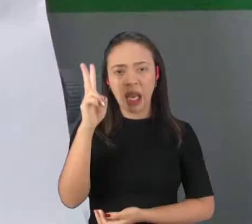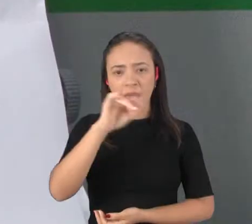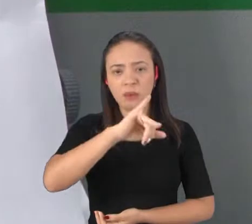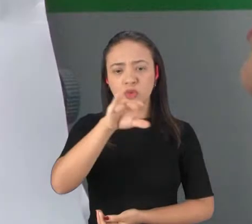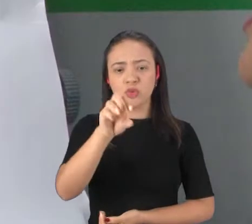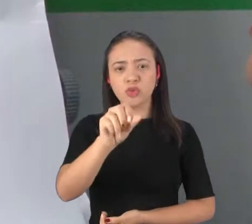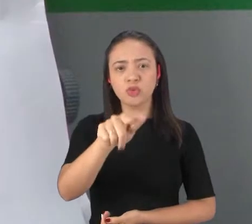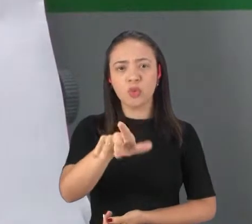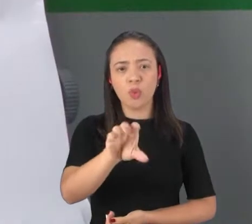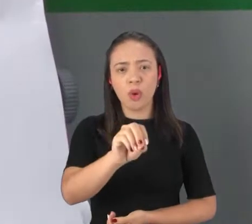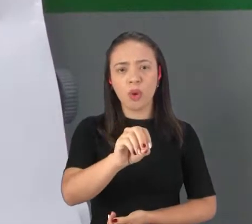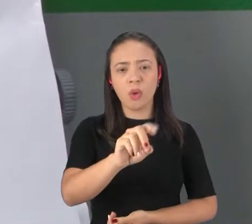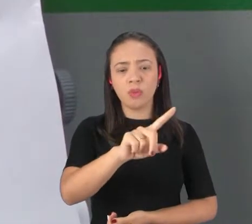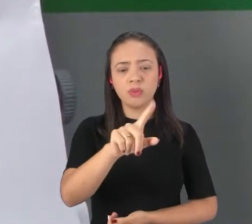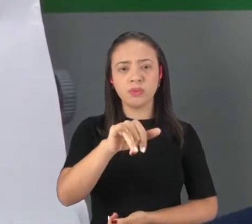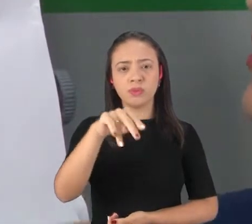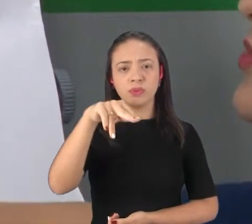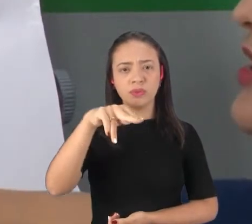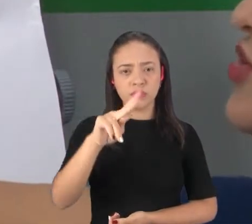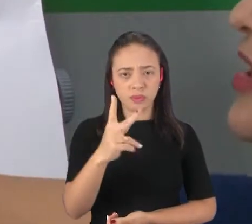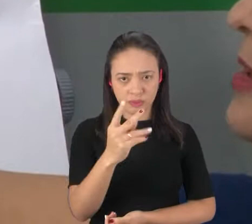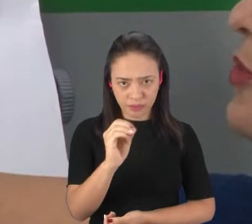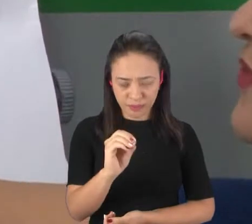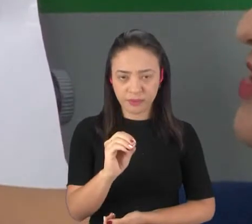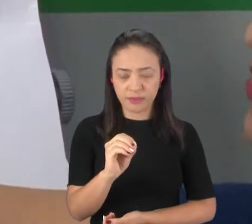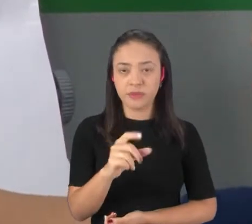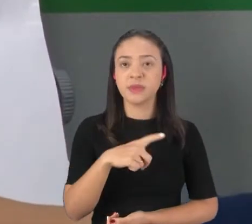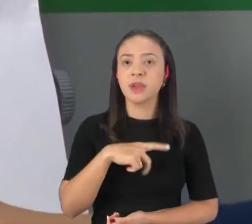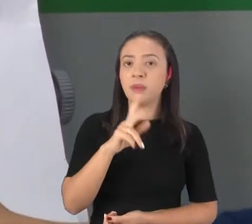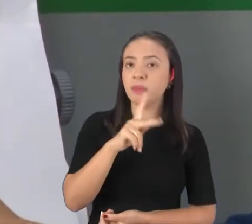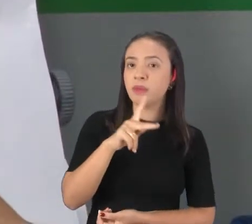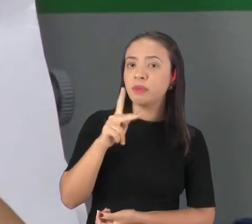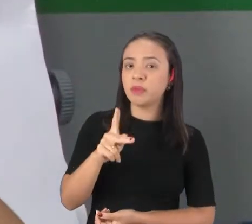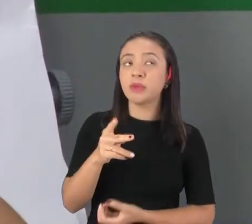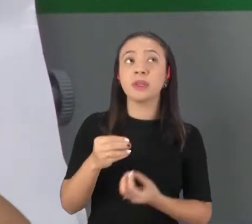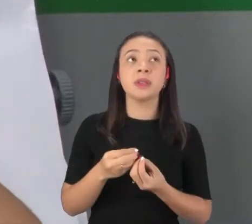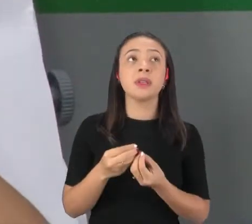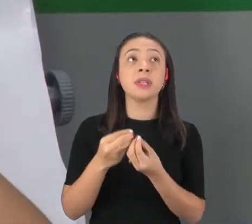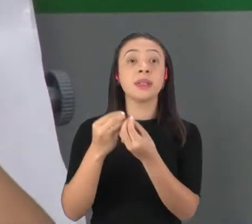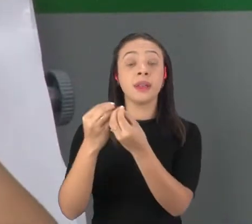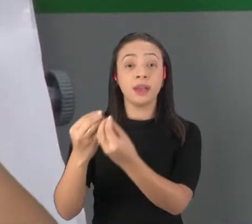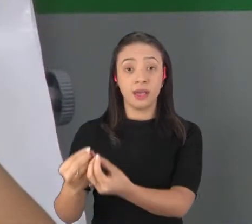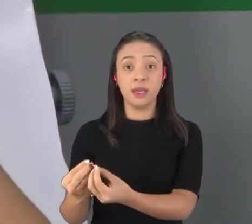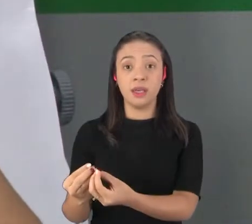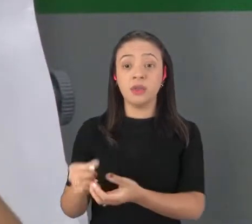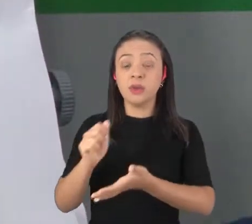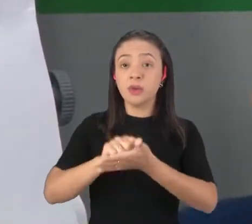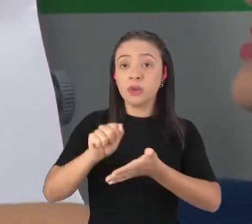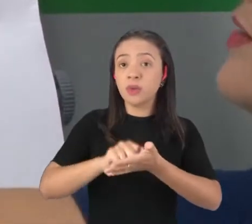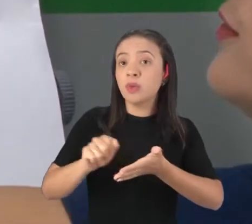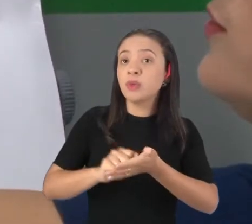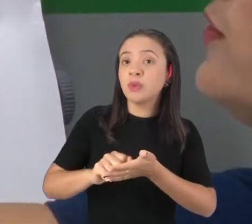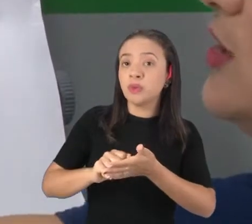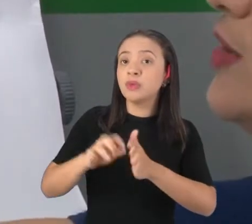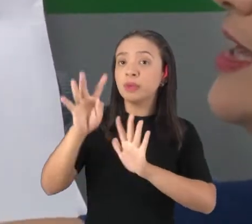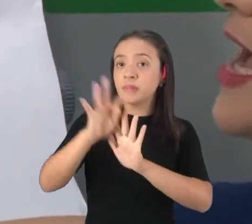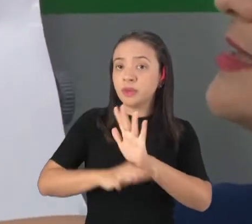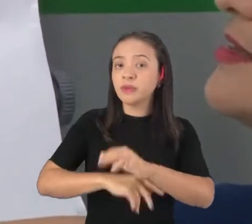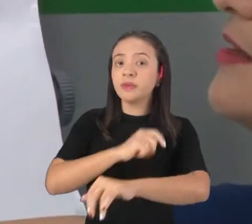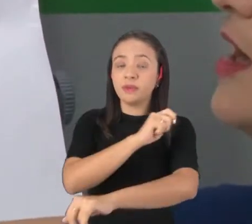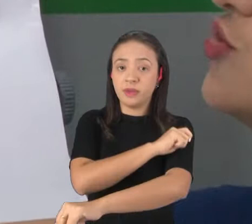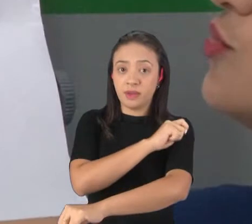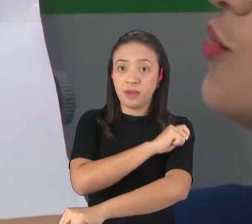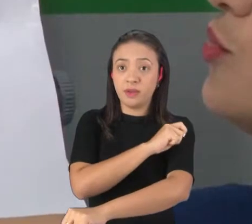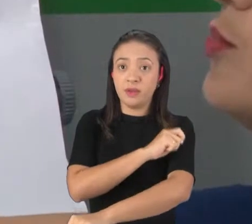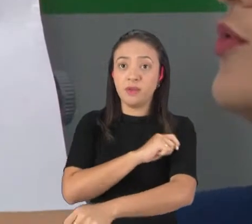ó. A gente viu o texto aí da professora, ó, estava entregando as produções de textos que os alunos haviam feito em